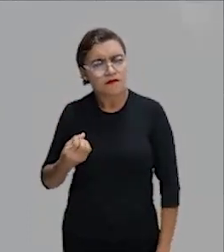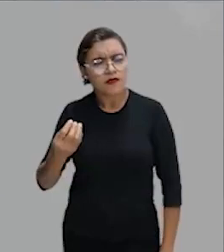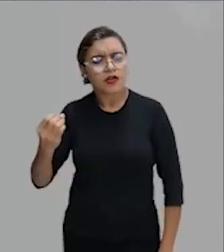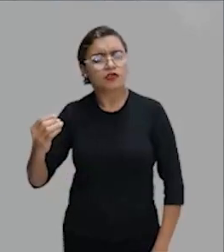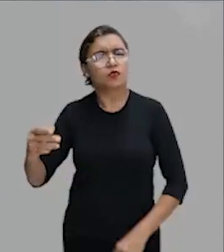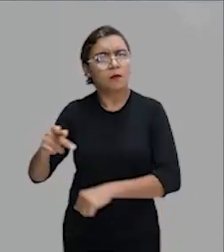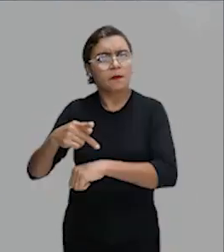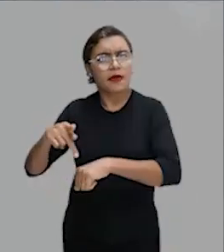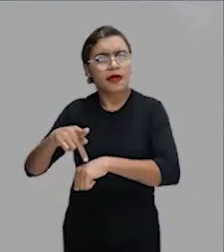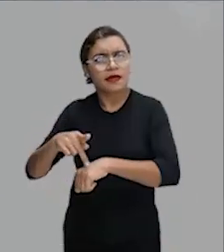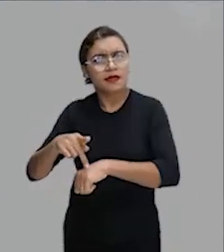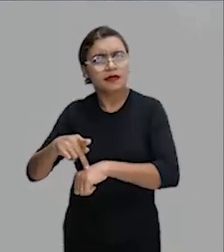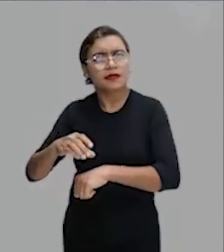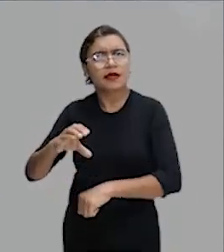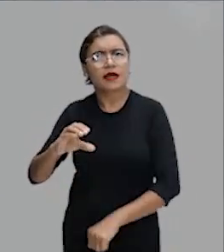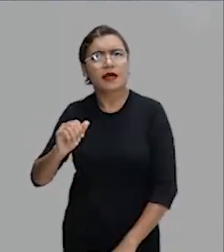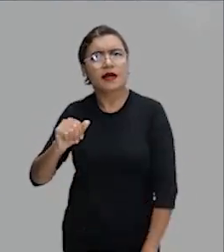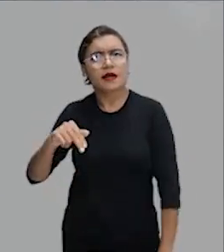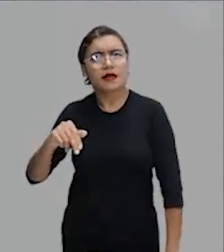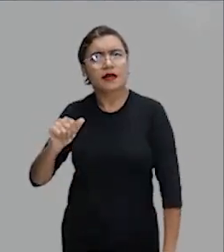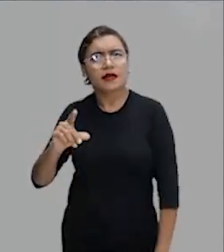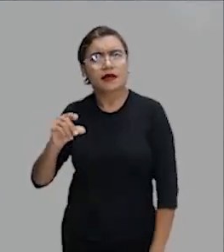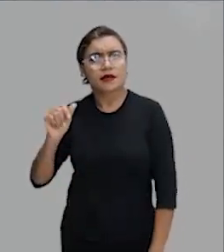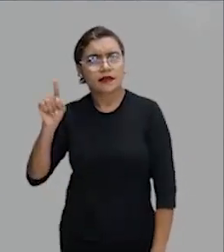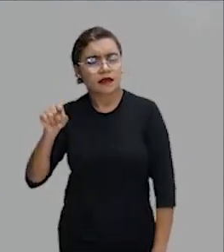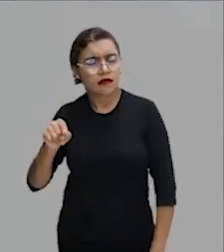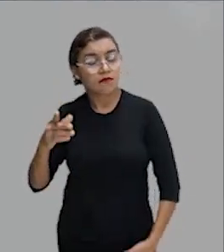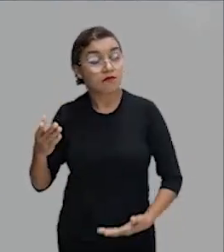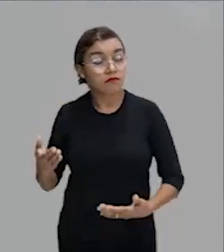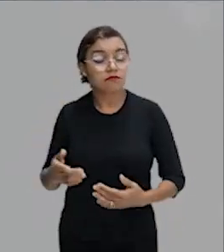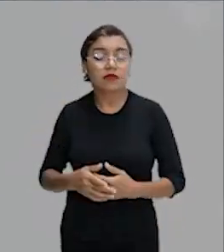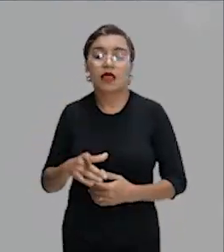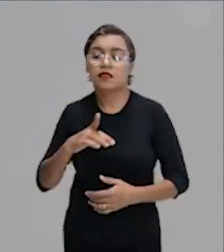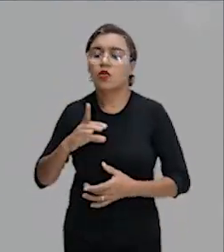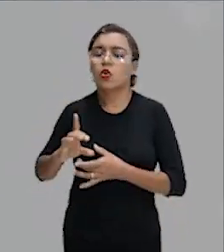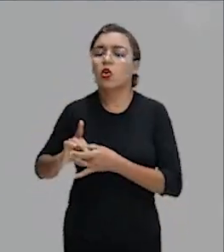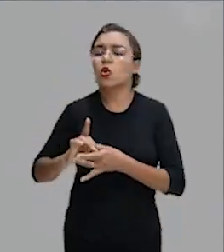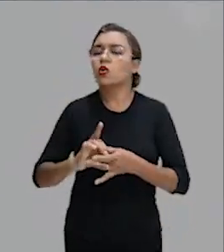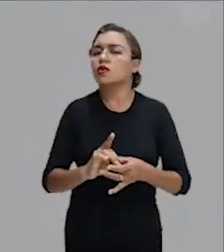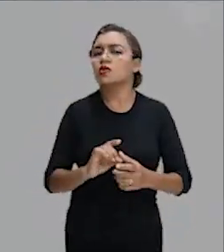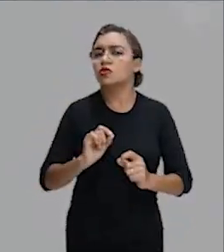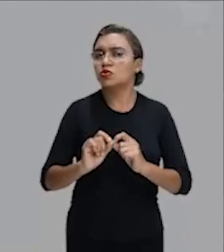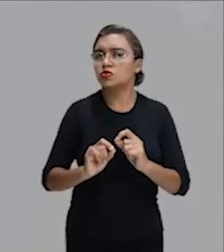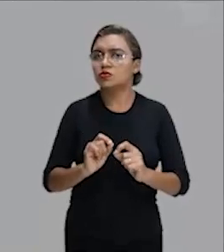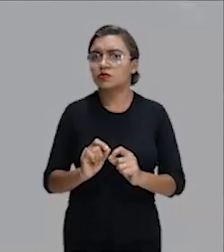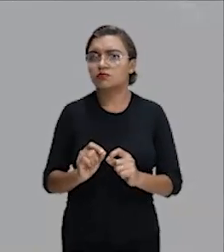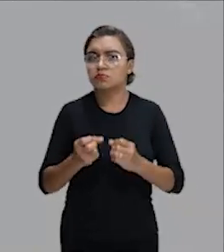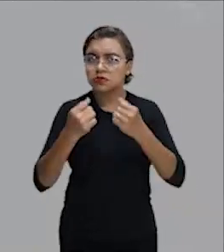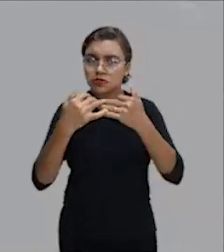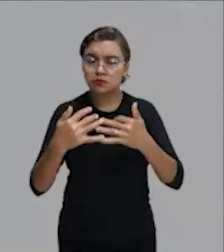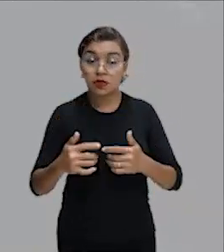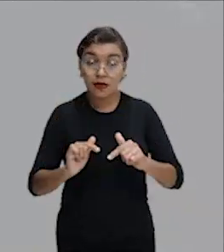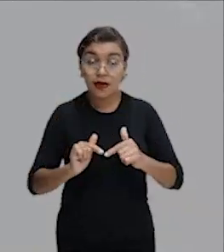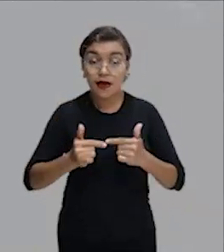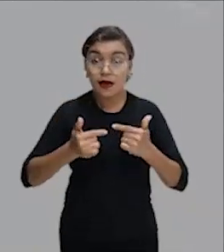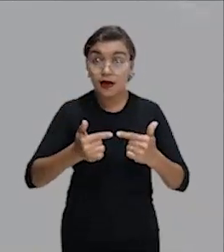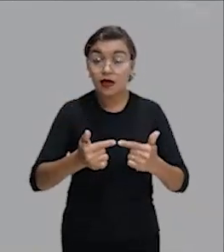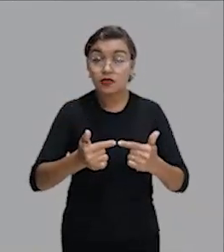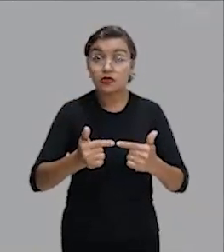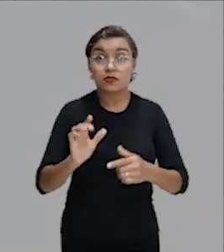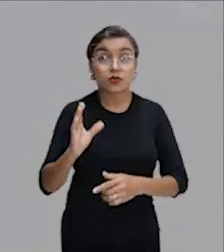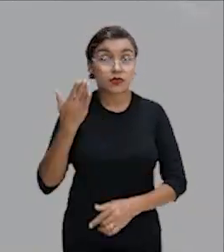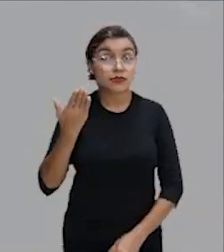tem viajado para o Canadá. Então, percebam que nesses contextos, eu falo de ações que aconteceram em um